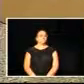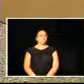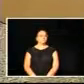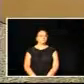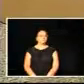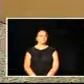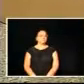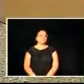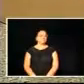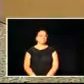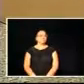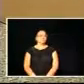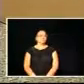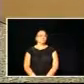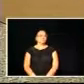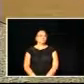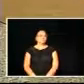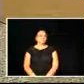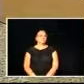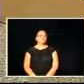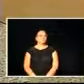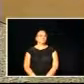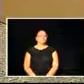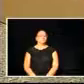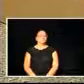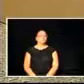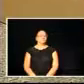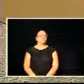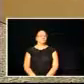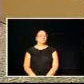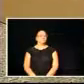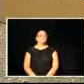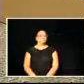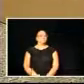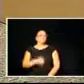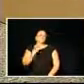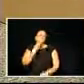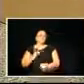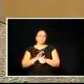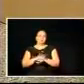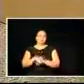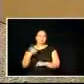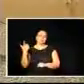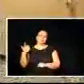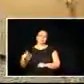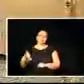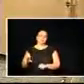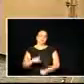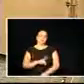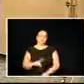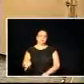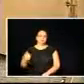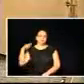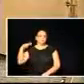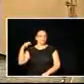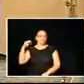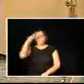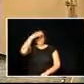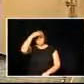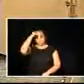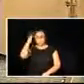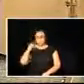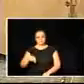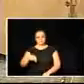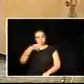Boa noite novamente, Senhor presidente, senhores vereadores, município que nos